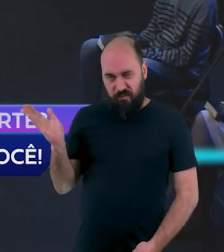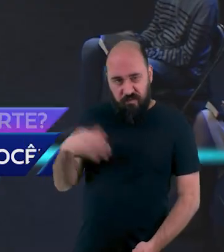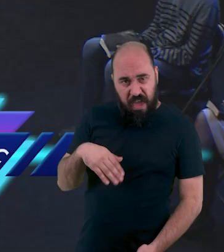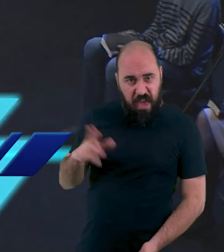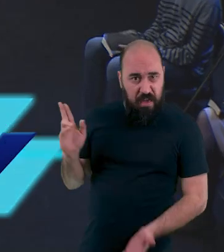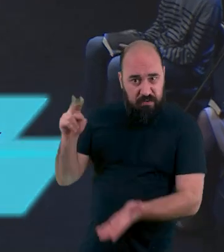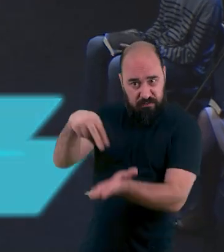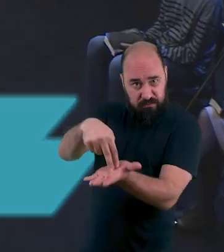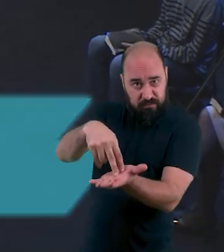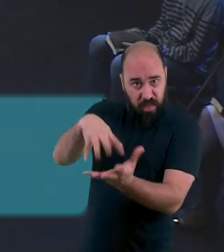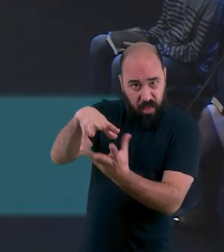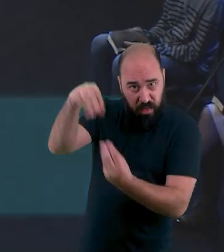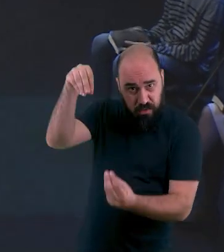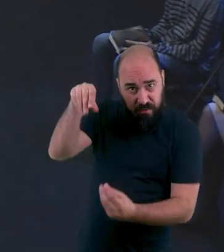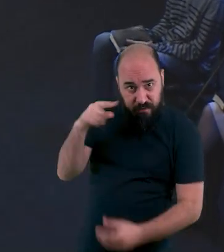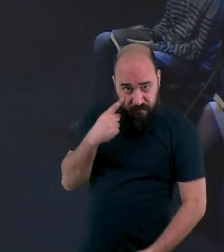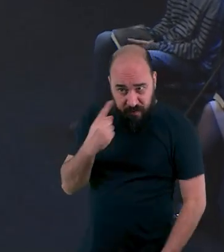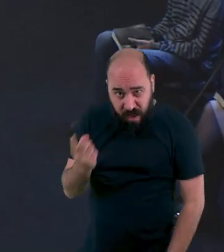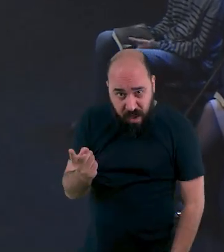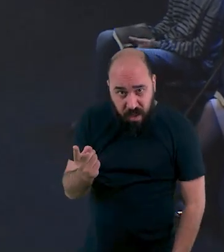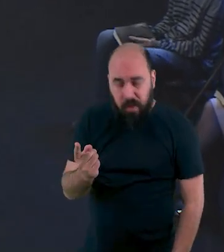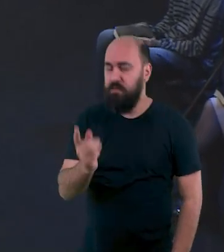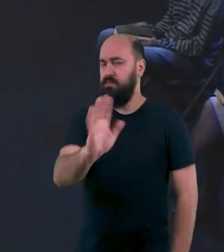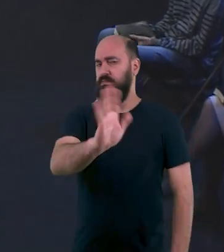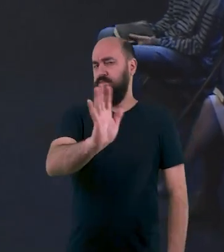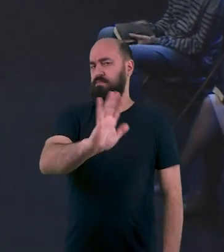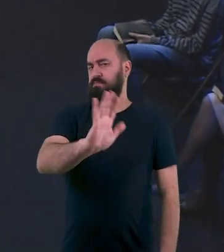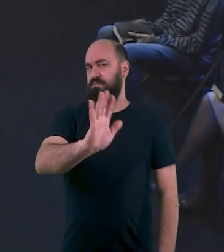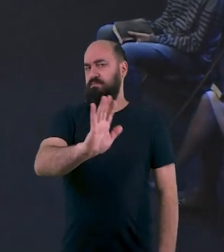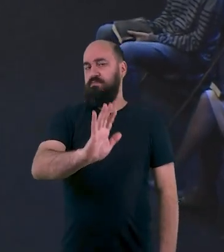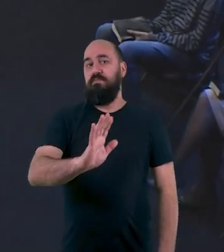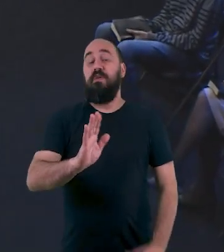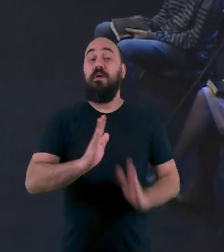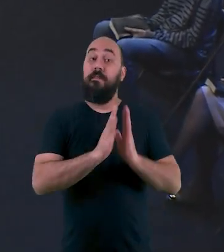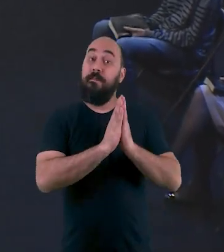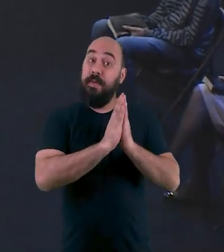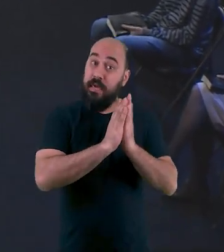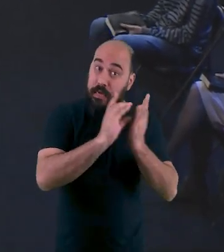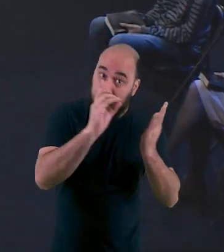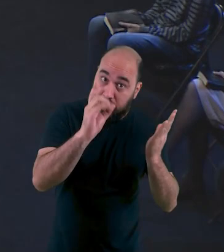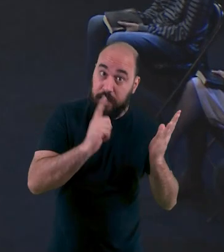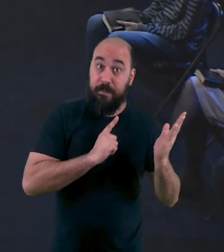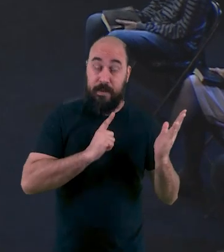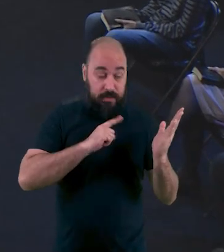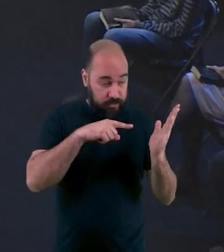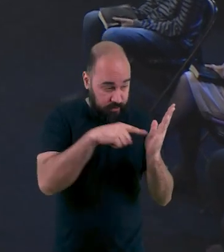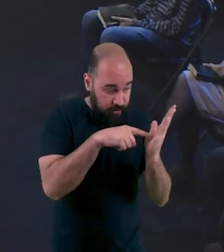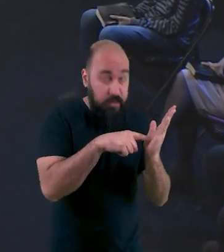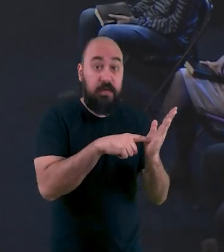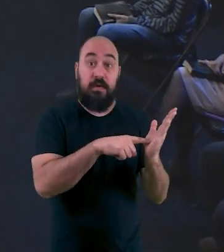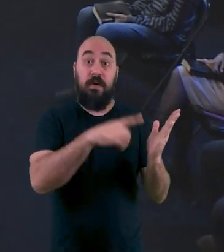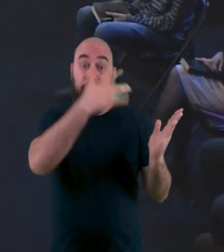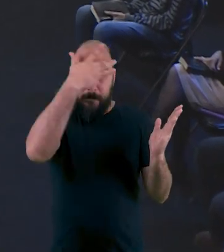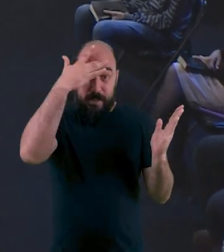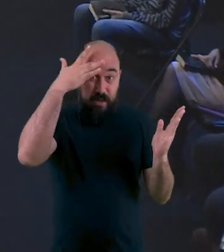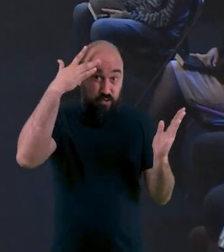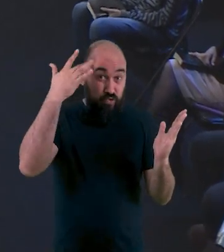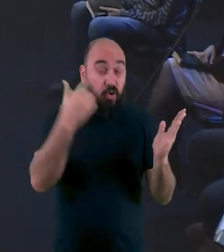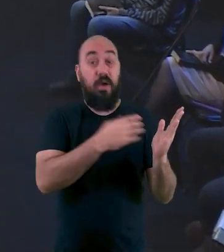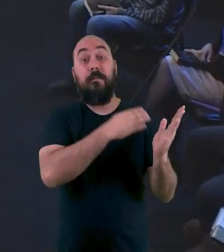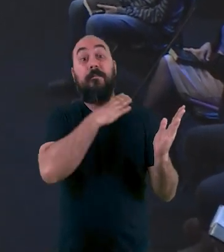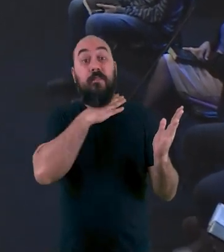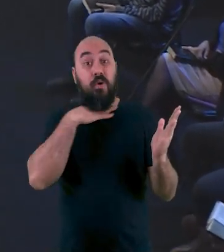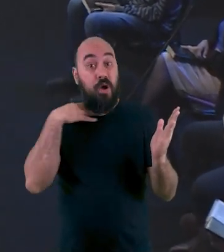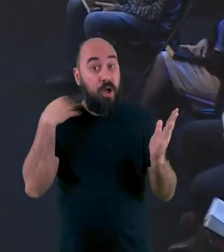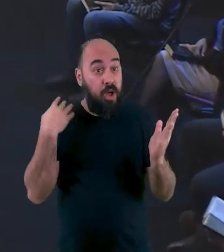ele? Vamos fazer algum ritual para ouvir os mortos? Não, não. Na Bíblia, nós encontramos o relato de alguém